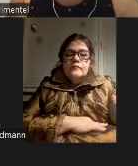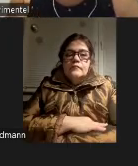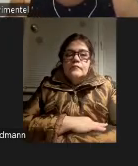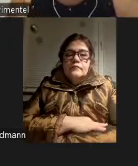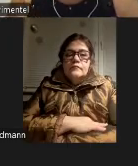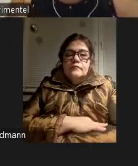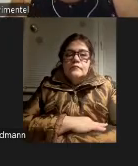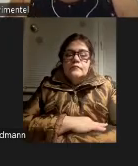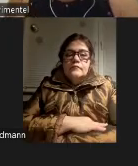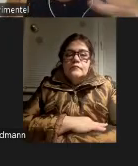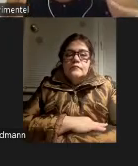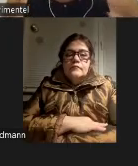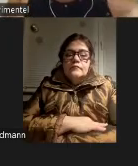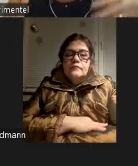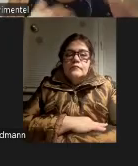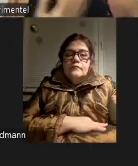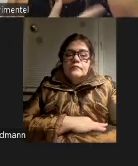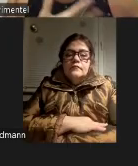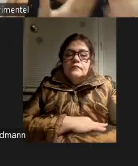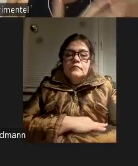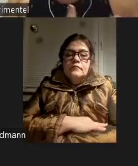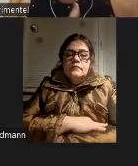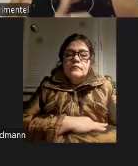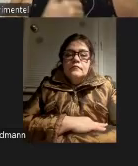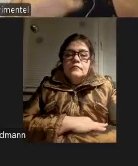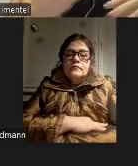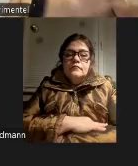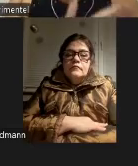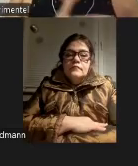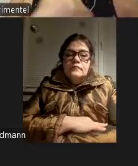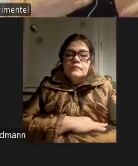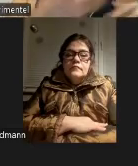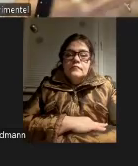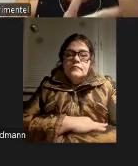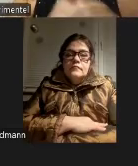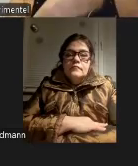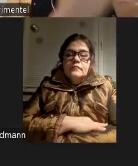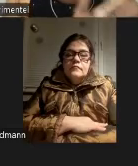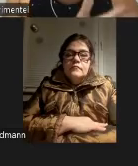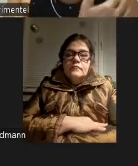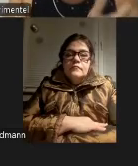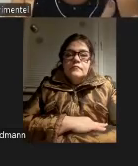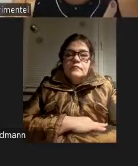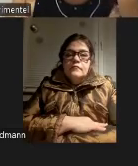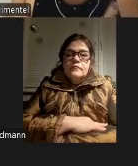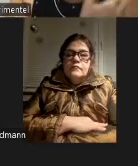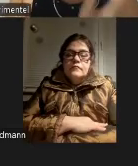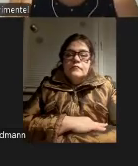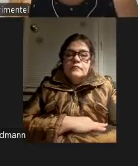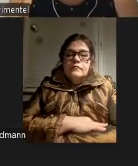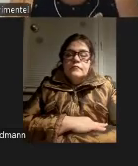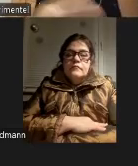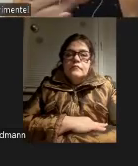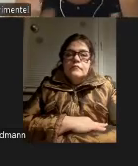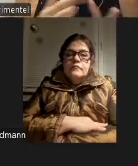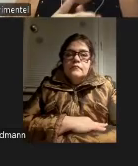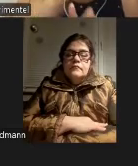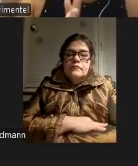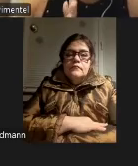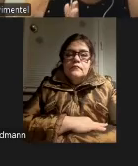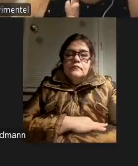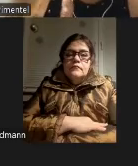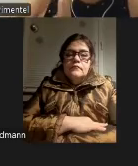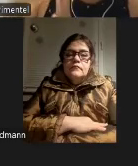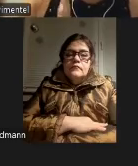do meu paciente. O bebê, ele tem um sono polifásico, ele precisa de muitos momentos de sono. Por quê? Porque ele está